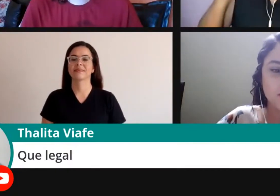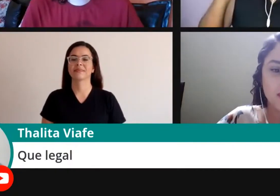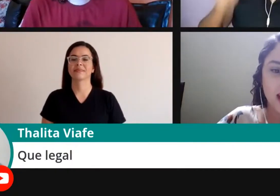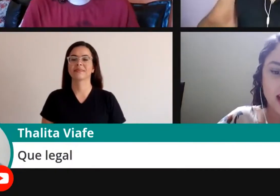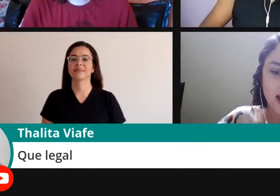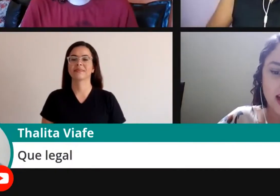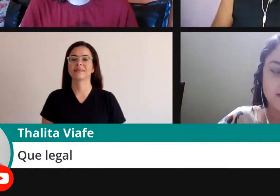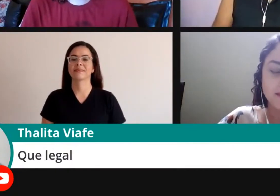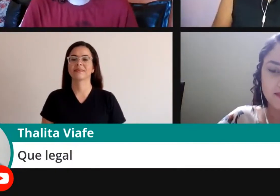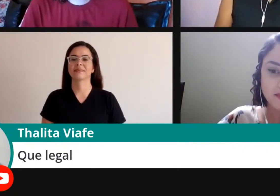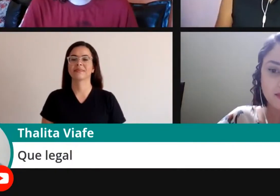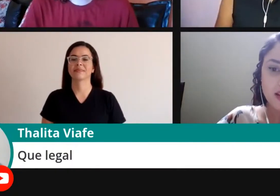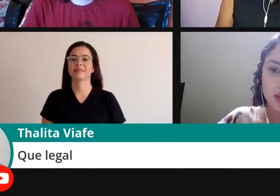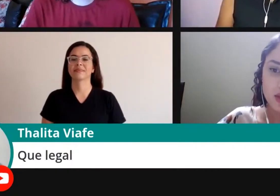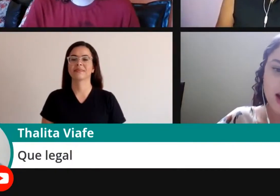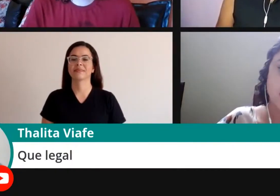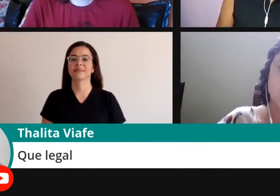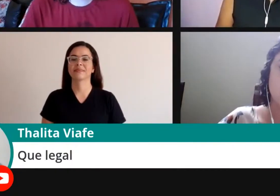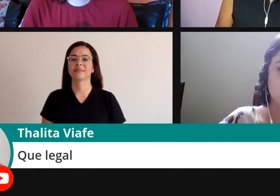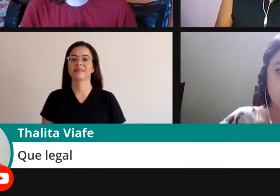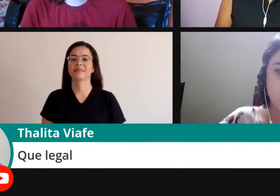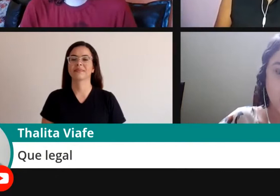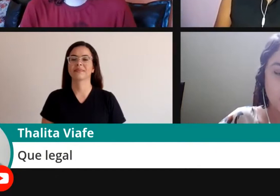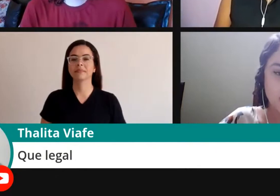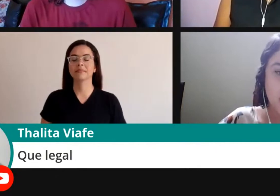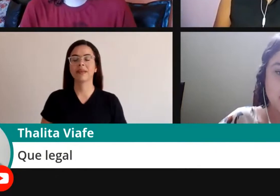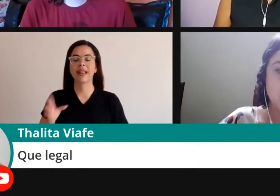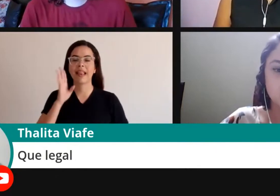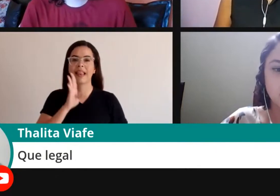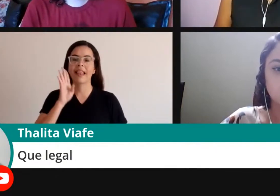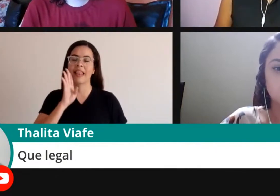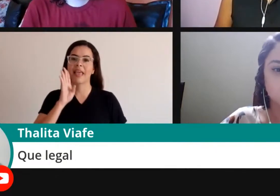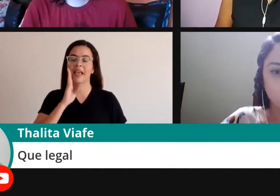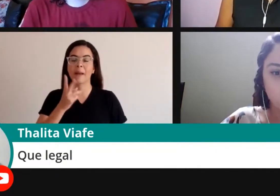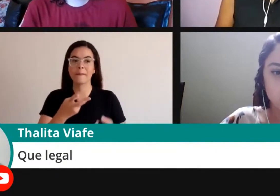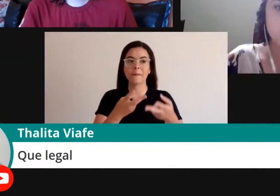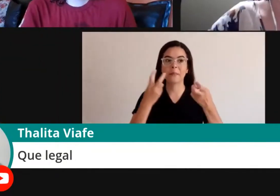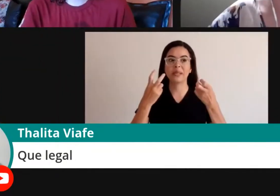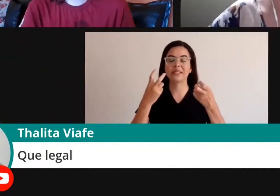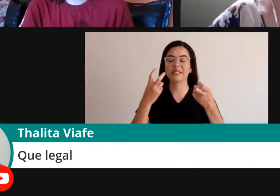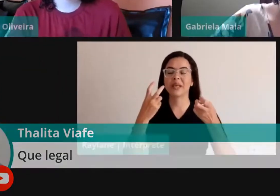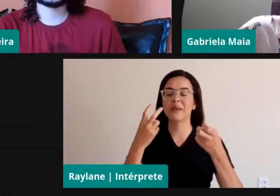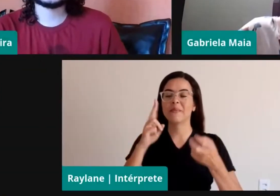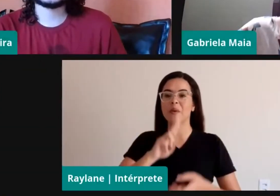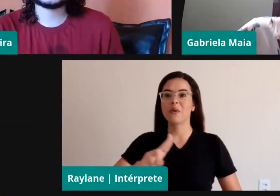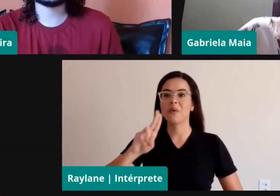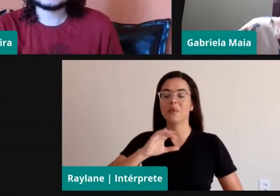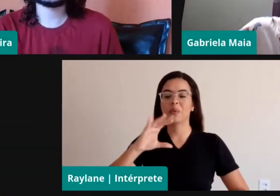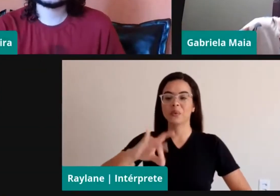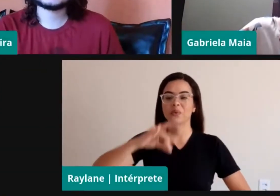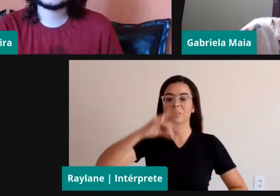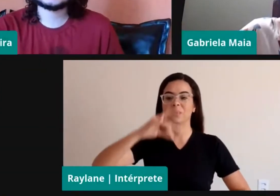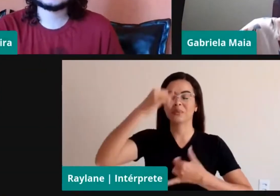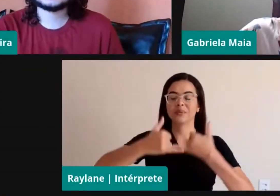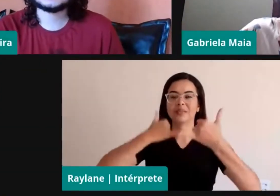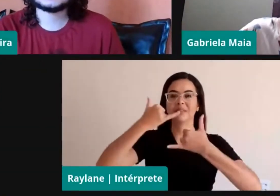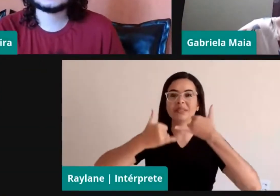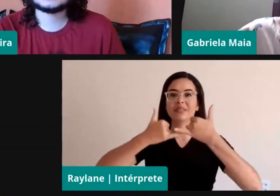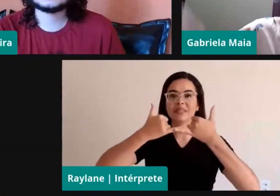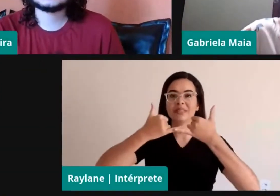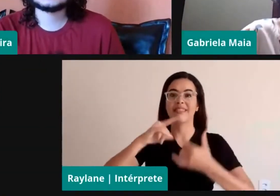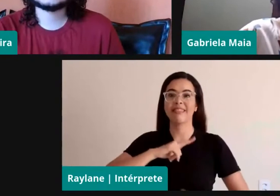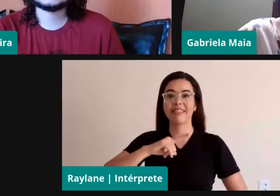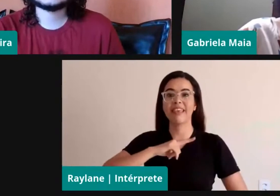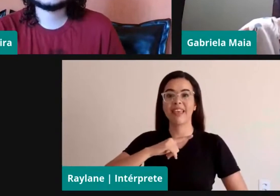assim, muito bacana ver a aplicação, né, de um jogo que já está aí, que ele já joga, por